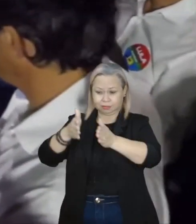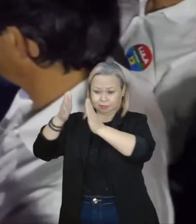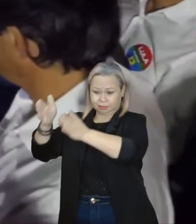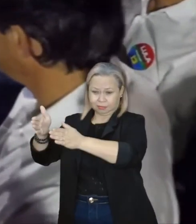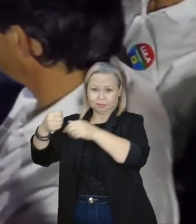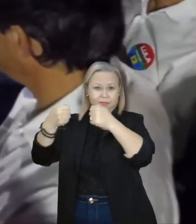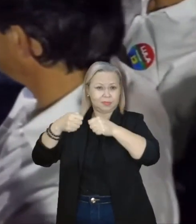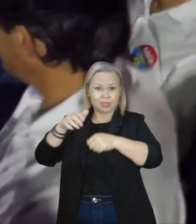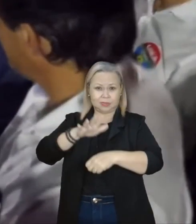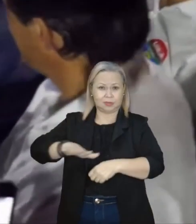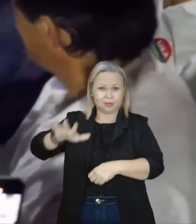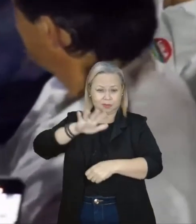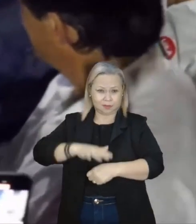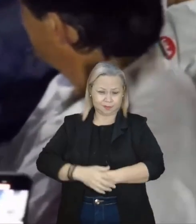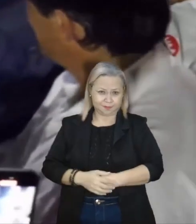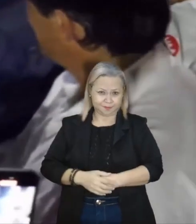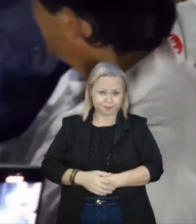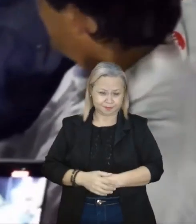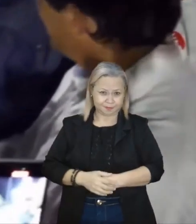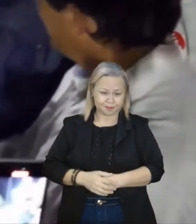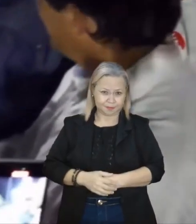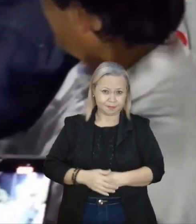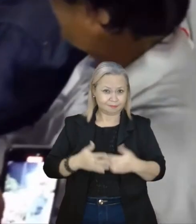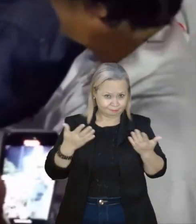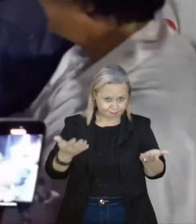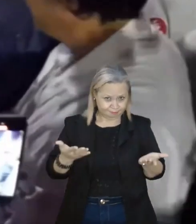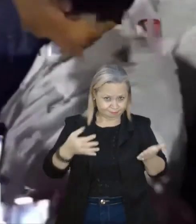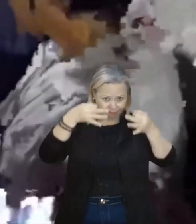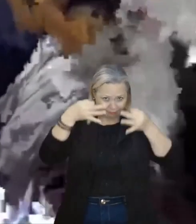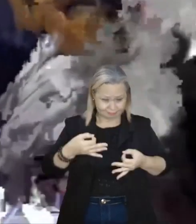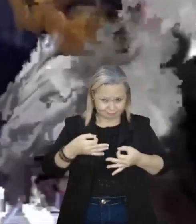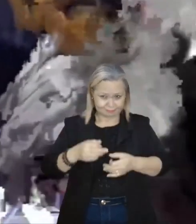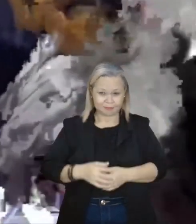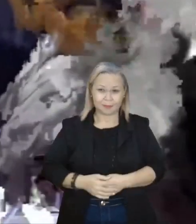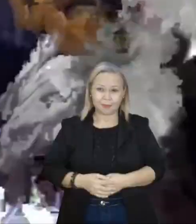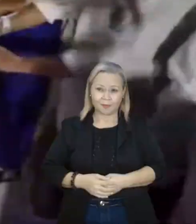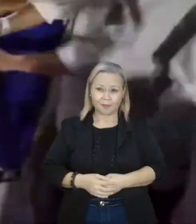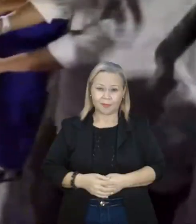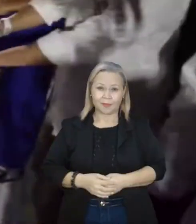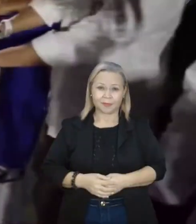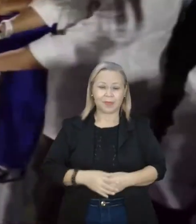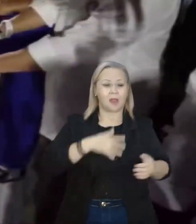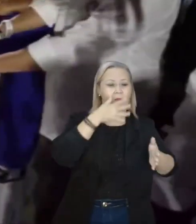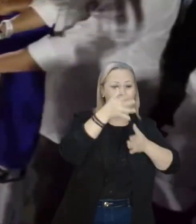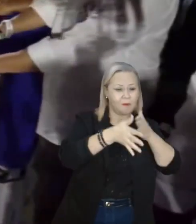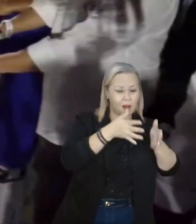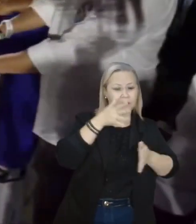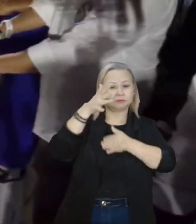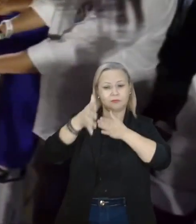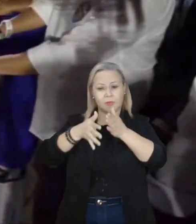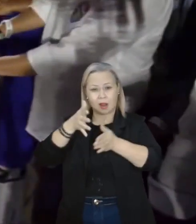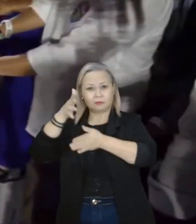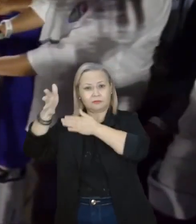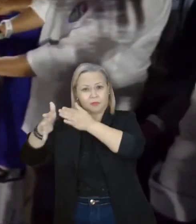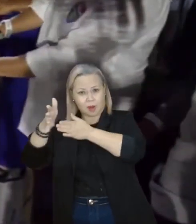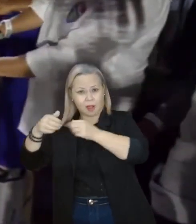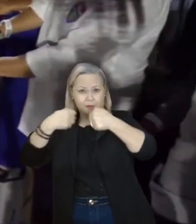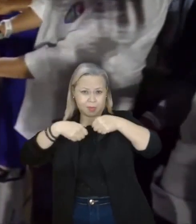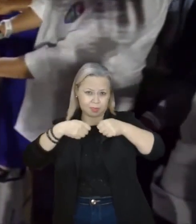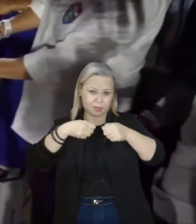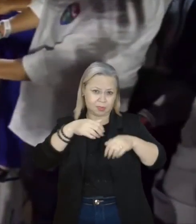naquela ponta para depois voltar aqui, tá bem? Eu vou naquela ponta.